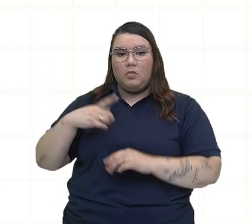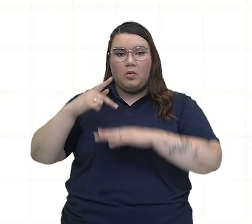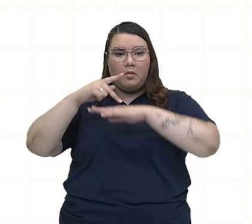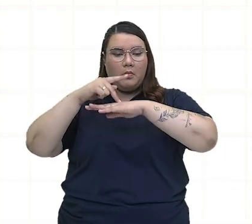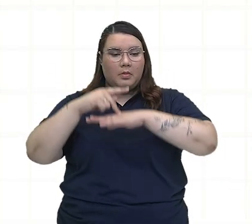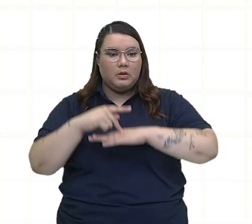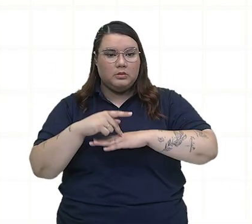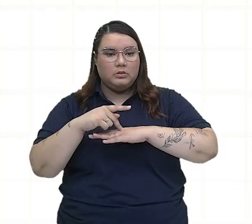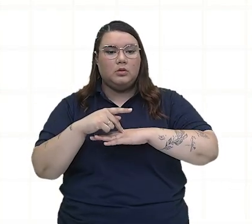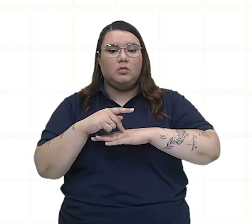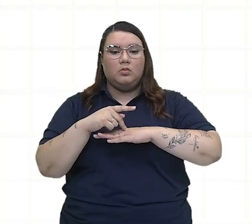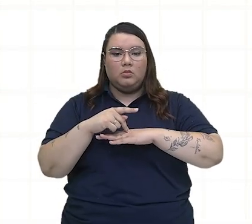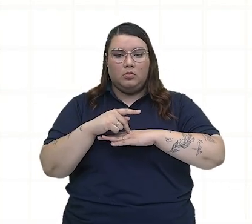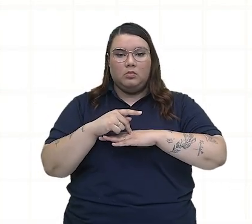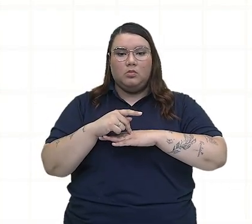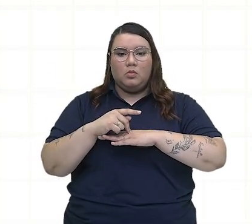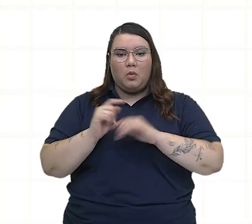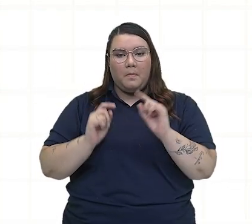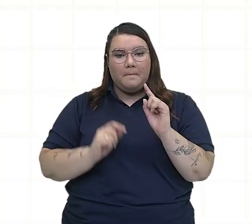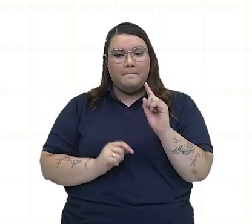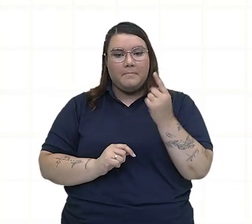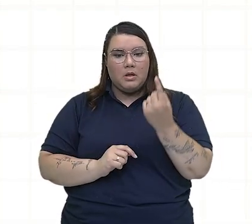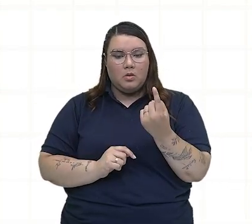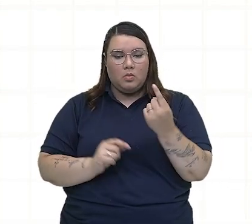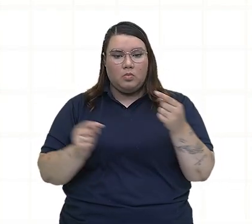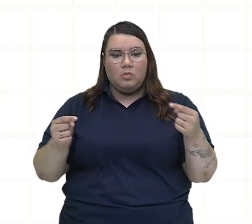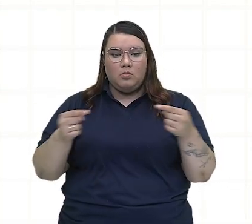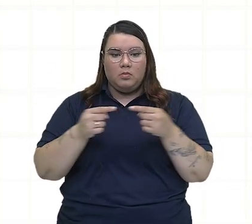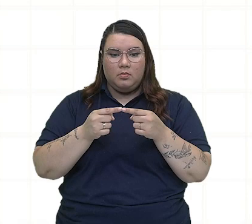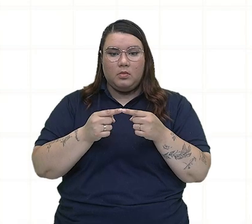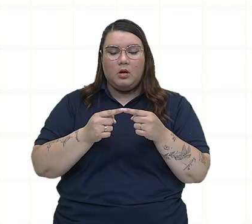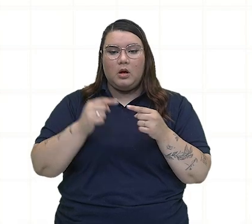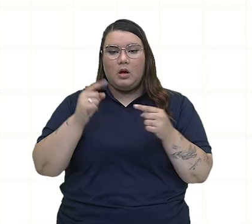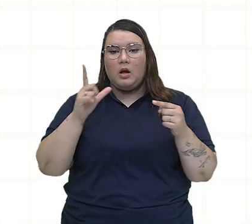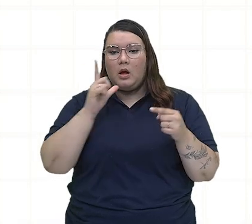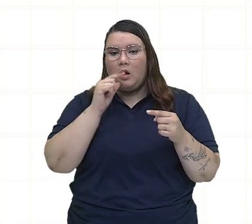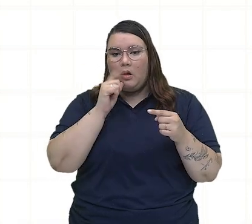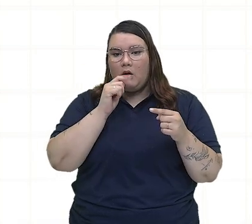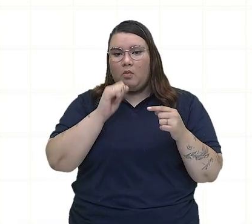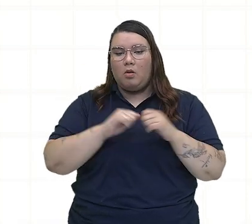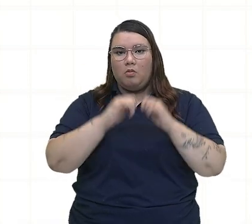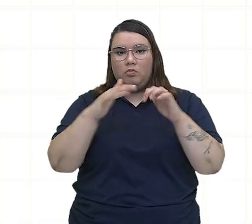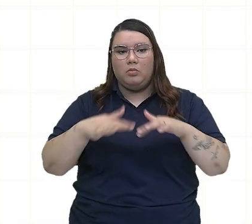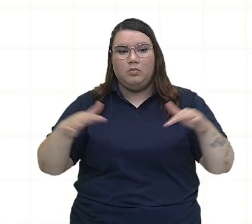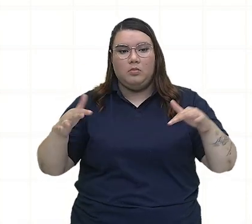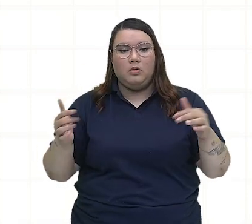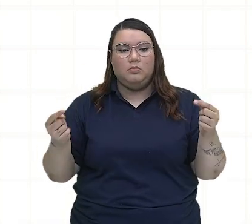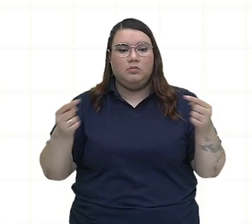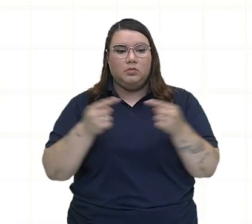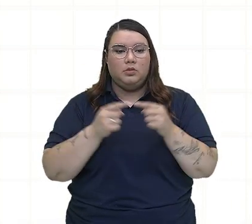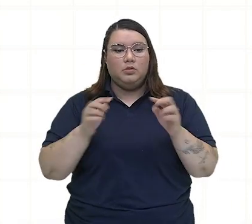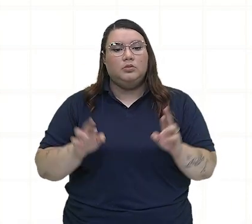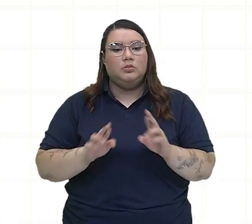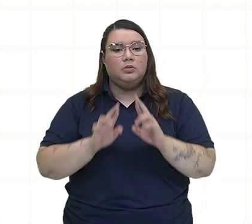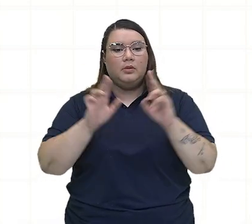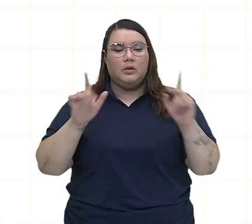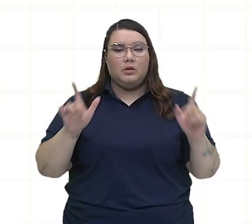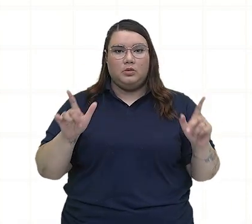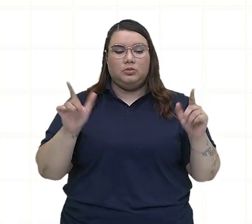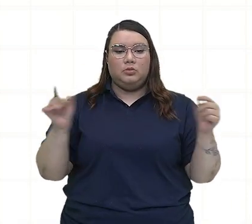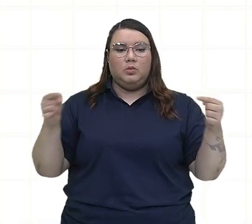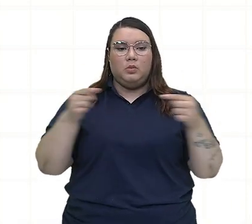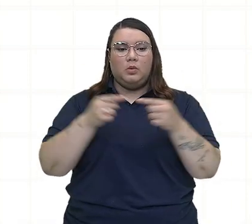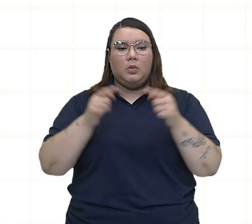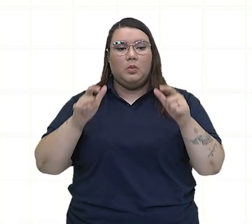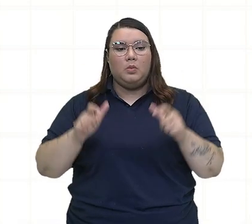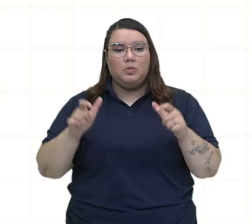pressão atmosférica aqui, no nível do mar, diferenciado, por exemplo, da pressão atmosférica